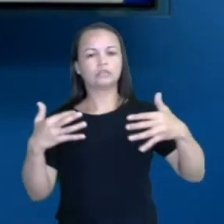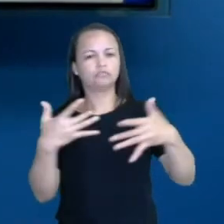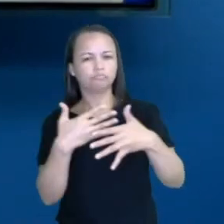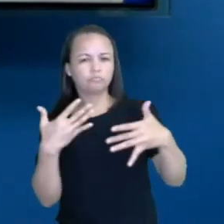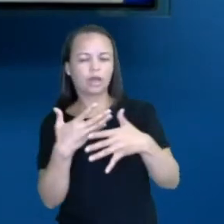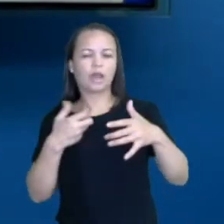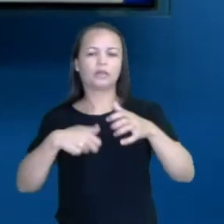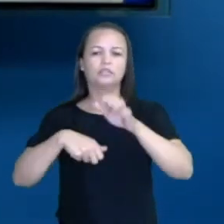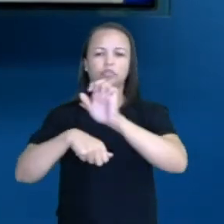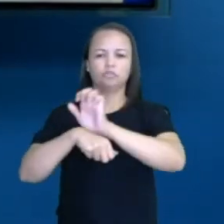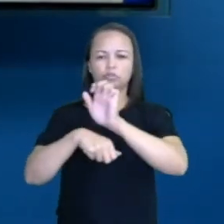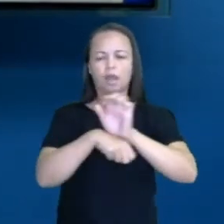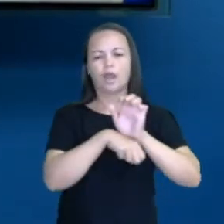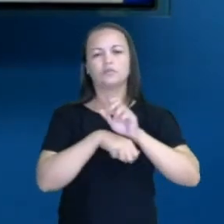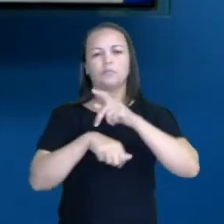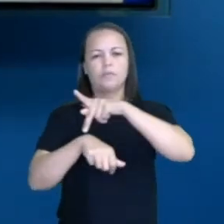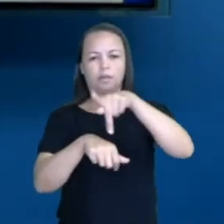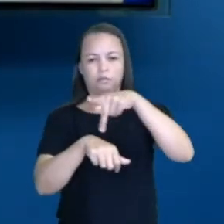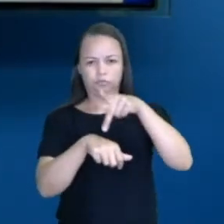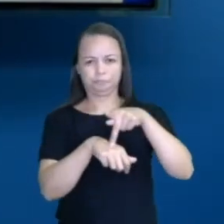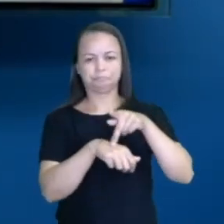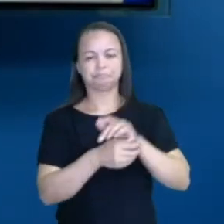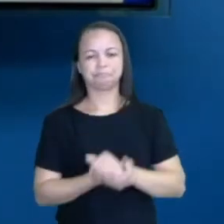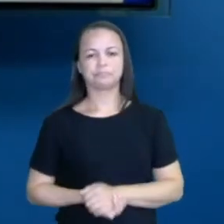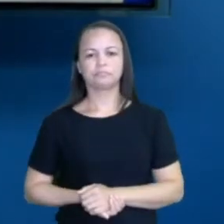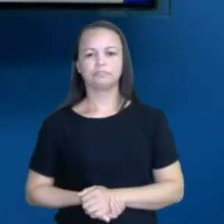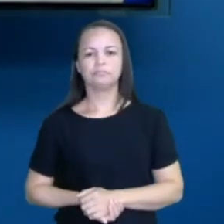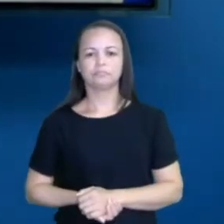do estado, do país.